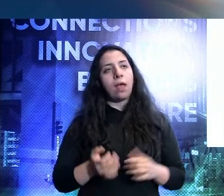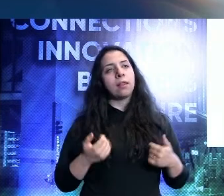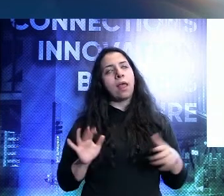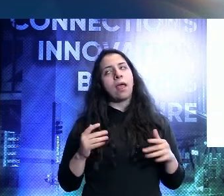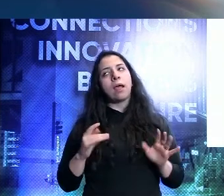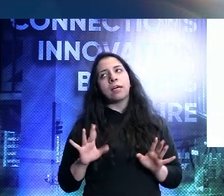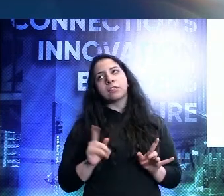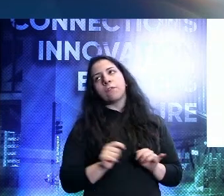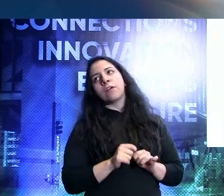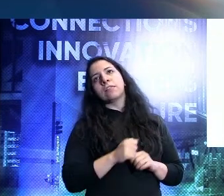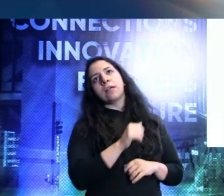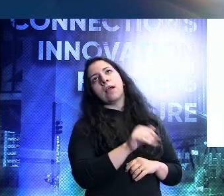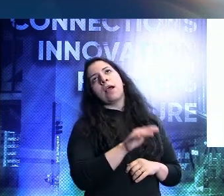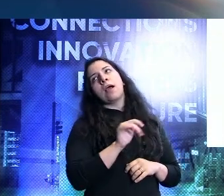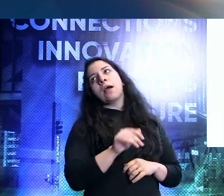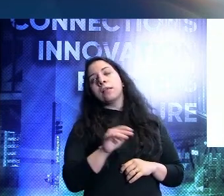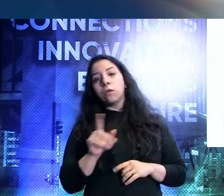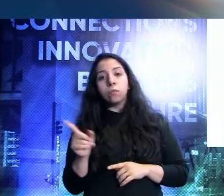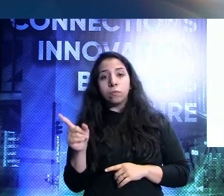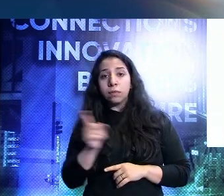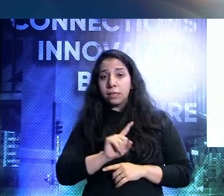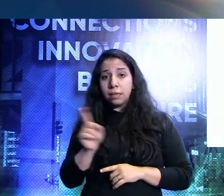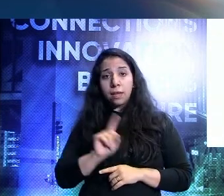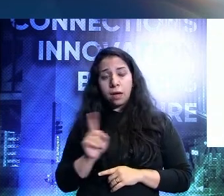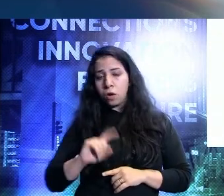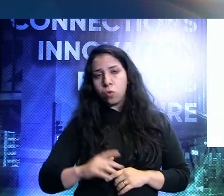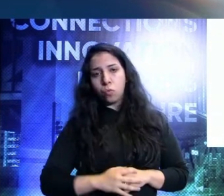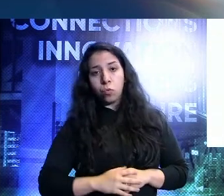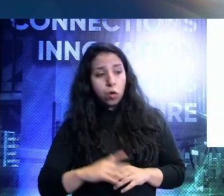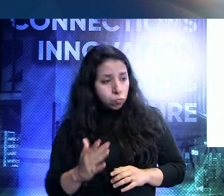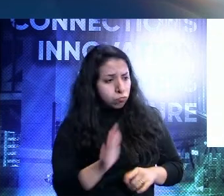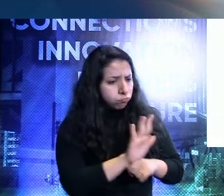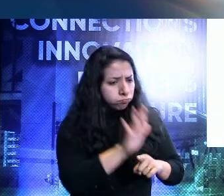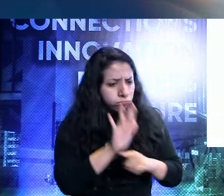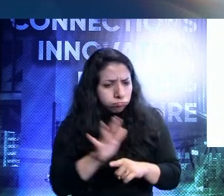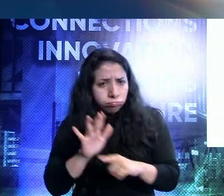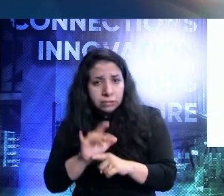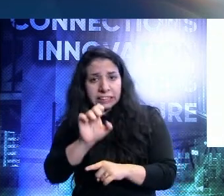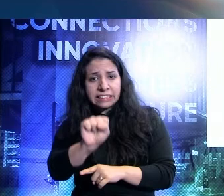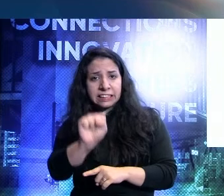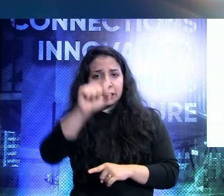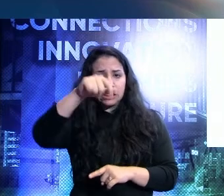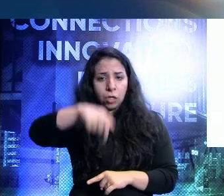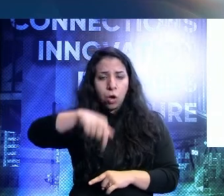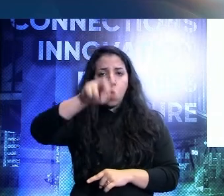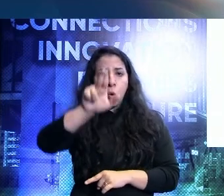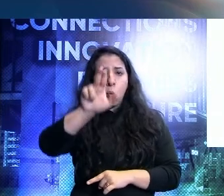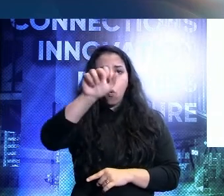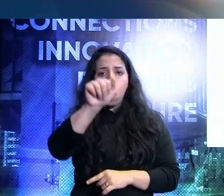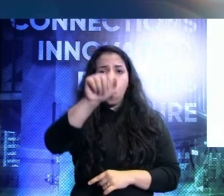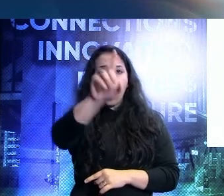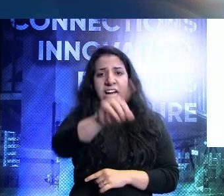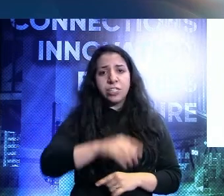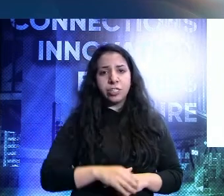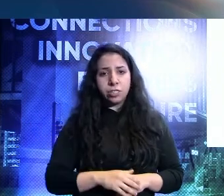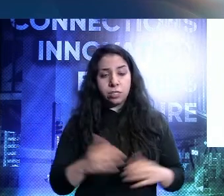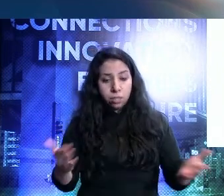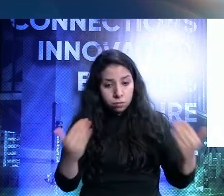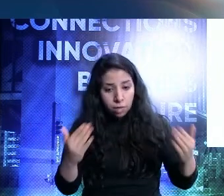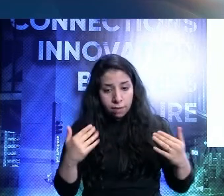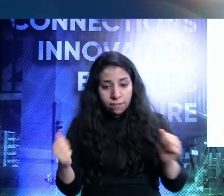squad na mão, na realidade. Vamos ajudar o squad em conjunto, juntos, vamos lá. Em